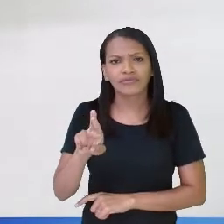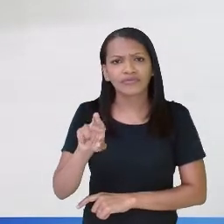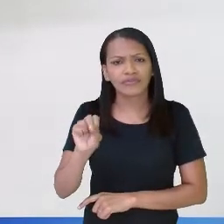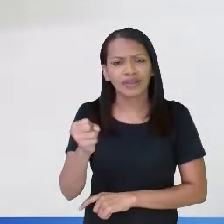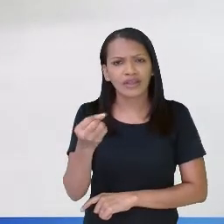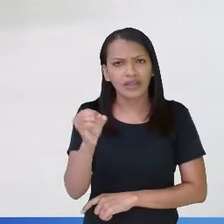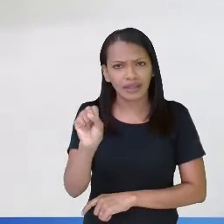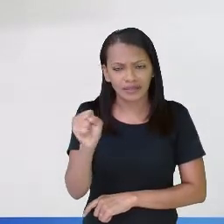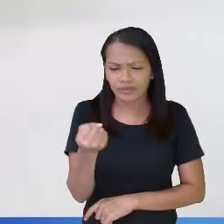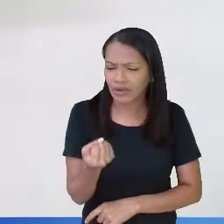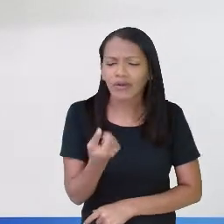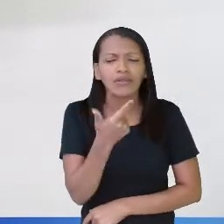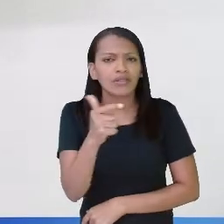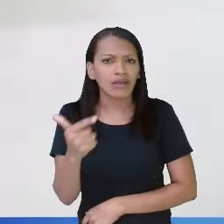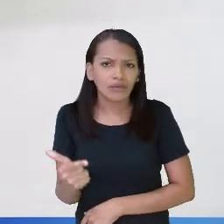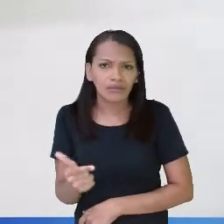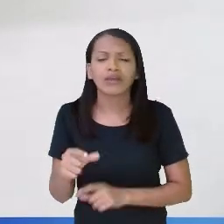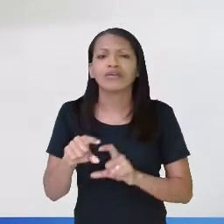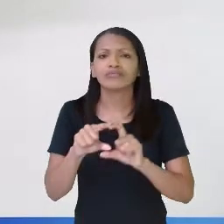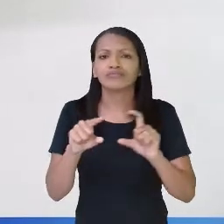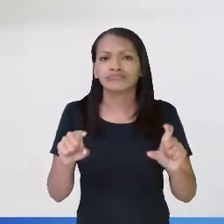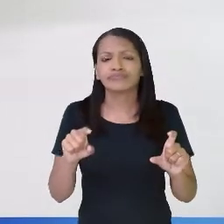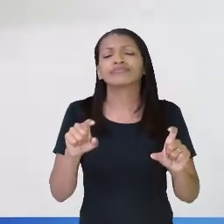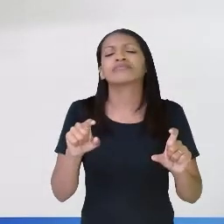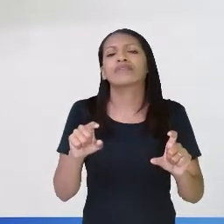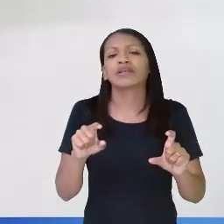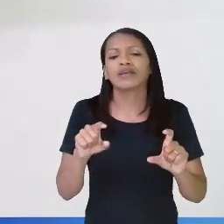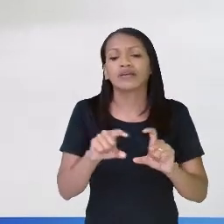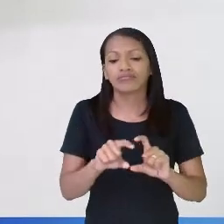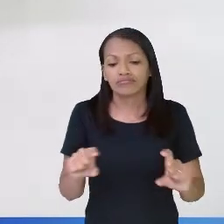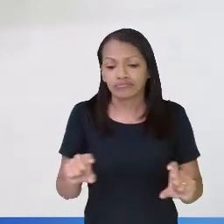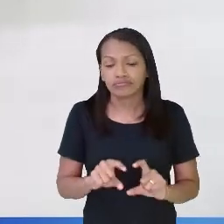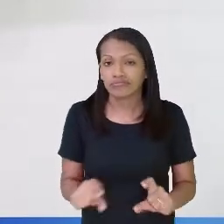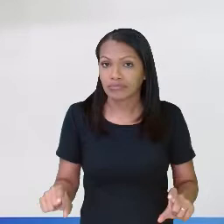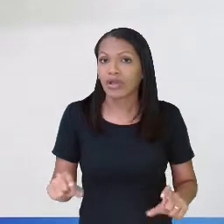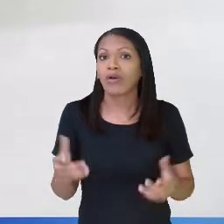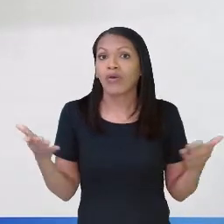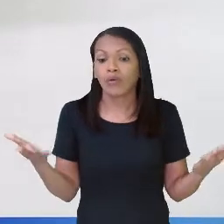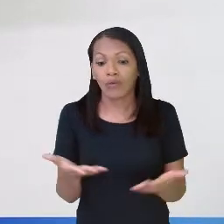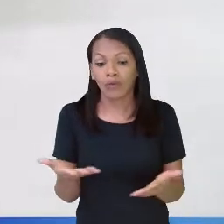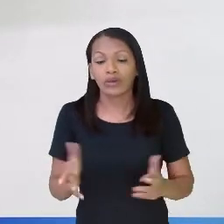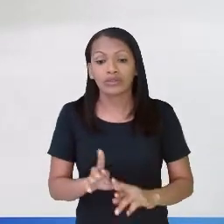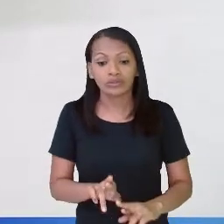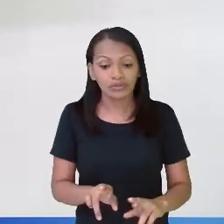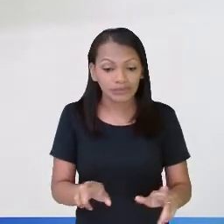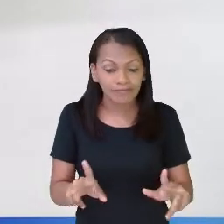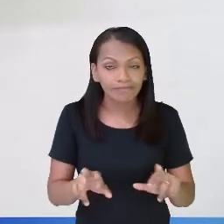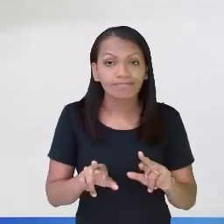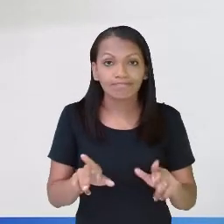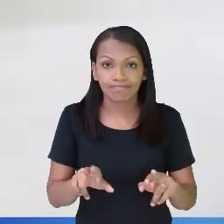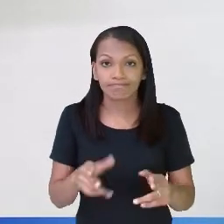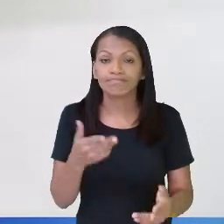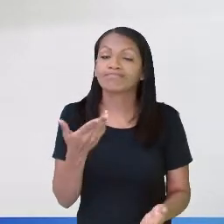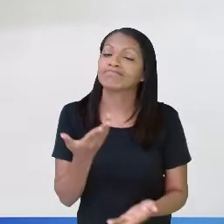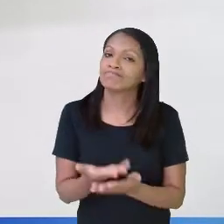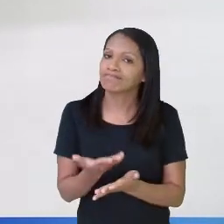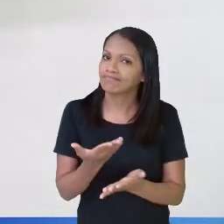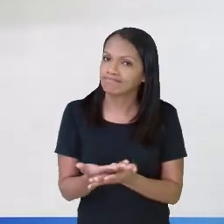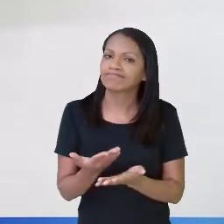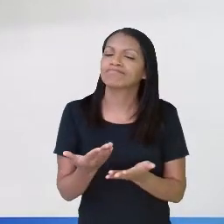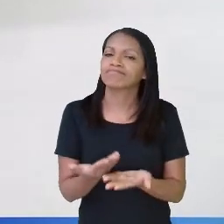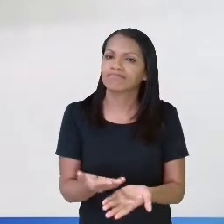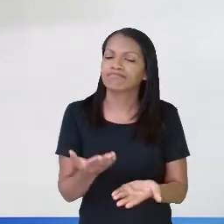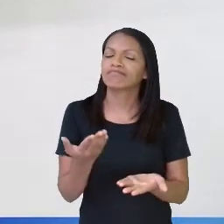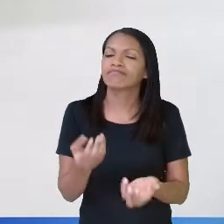o de hoje vai ter sim, só que hoje terá algo diferente nessa aula sobre poemas. O